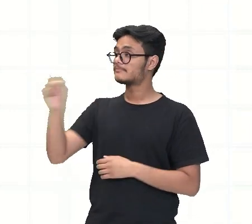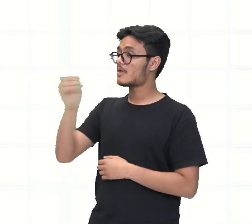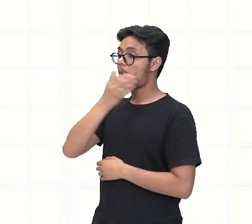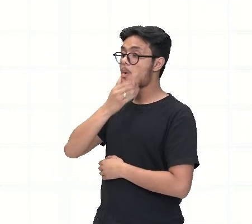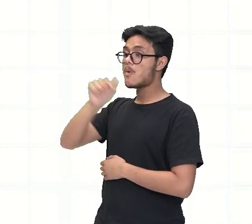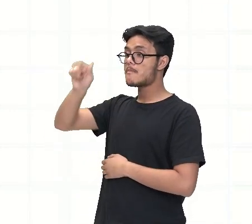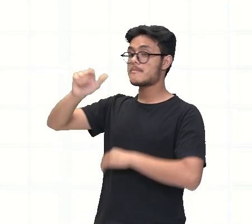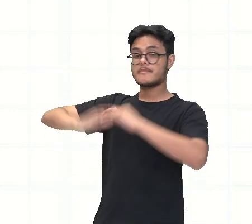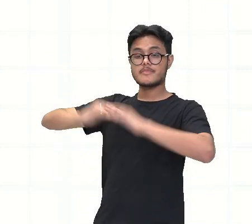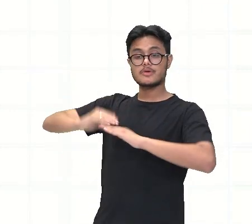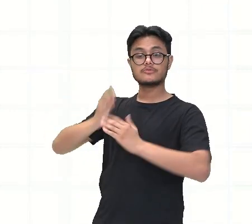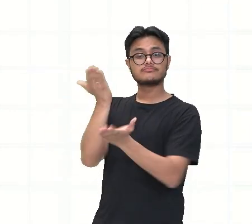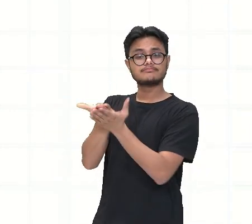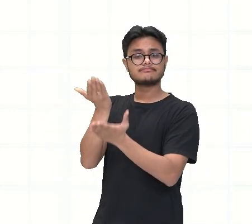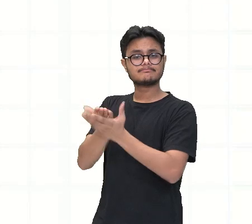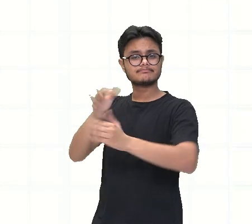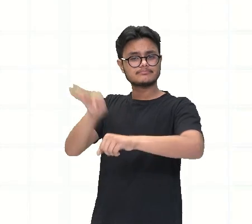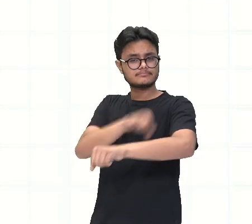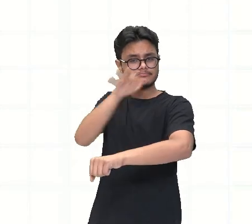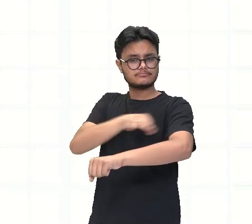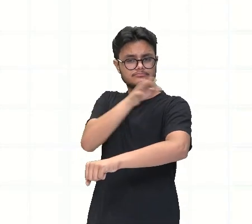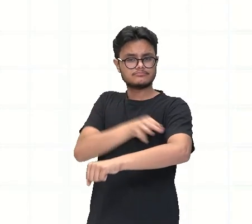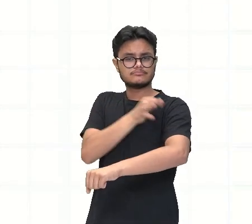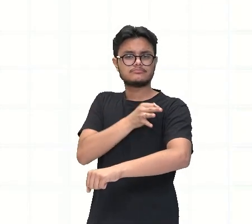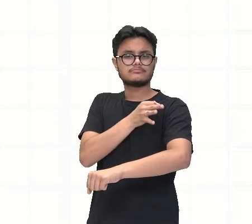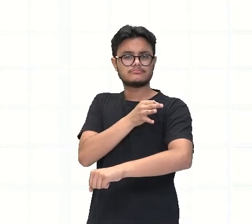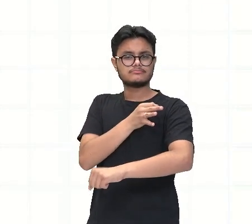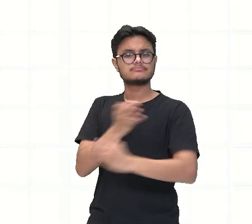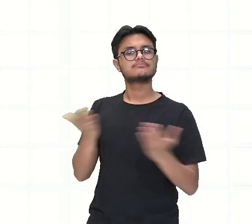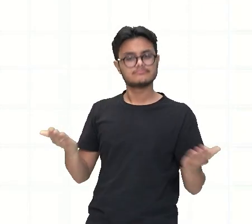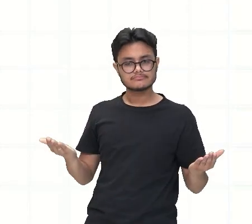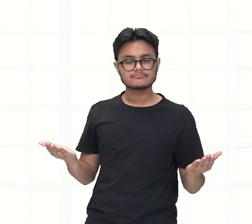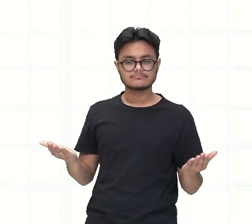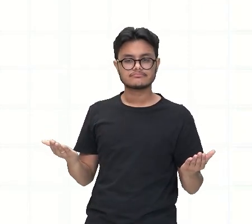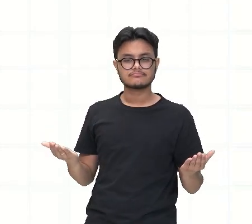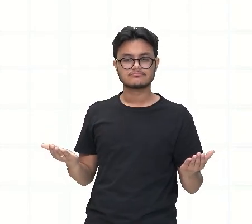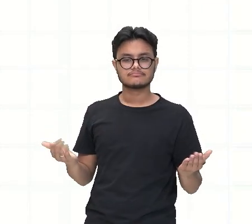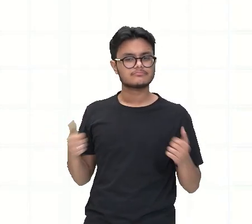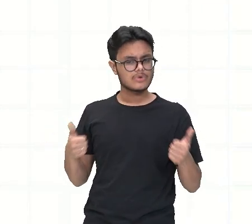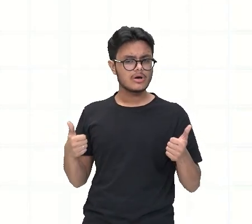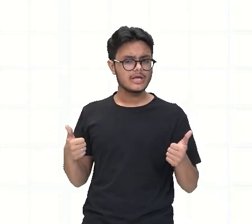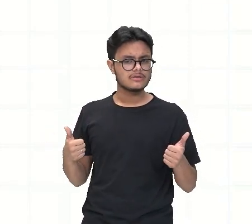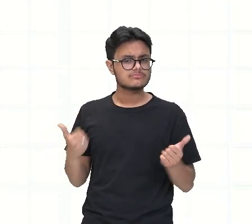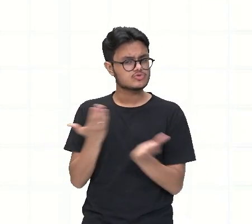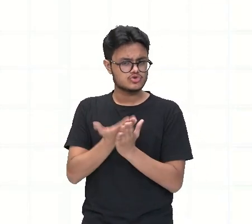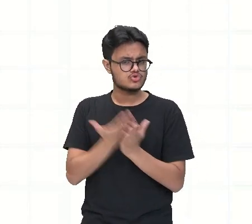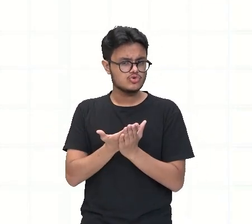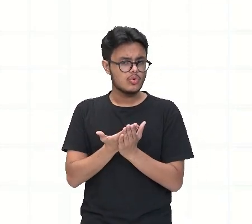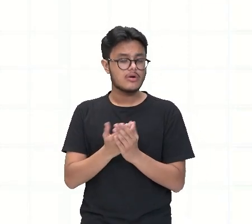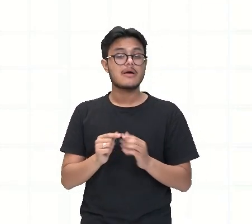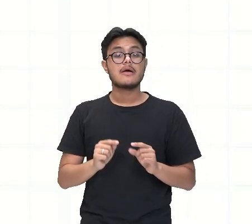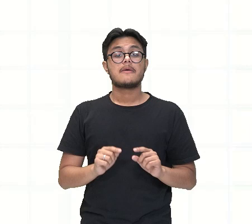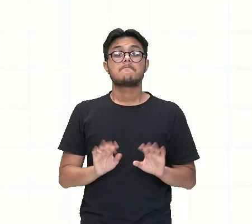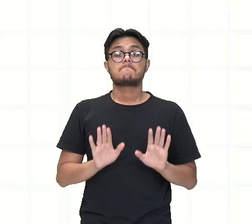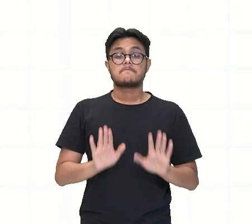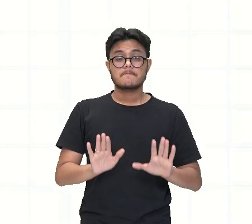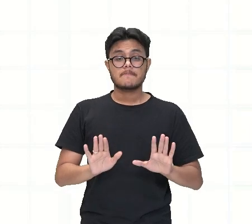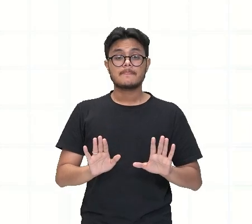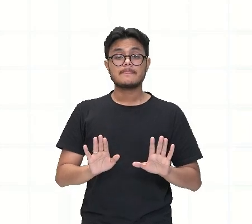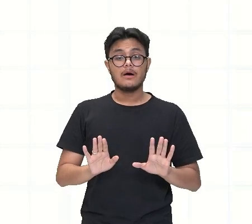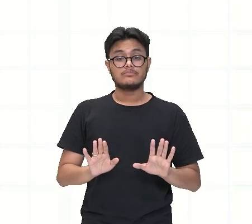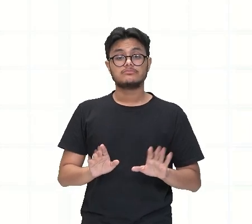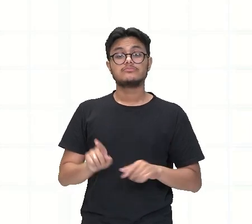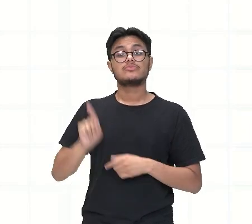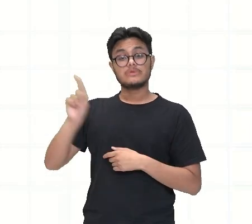estampas trançadas e analisou mudanças históricas e geográficas nos padrões estilísticos. Ao finalizar sua